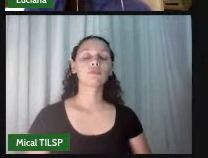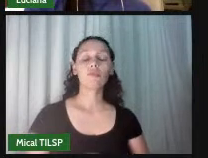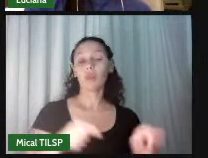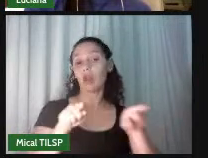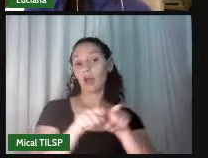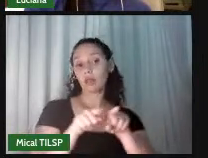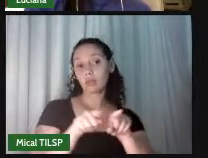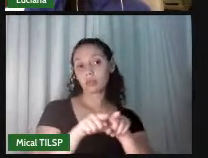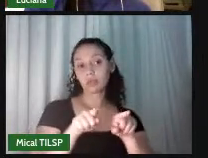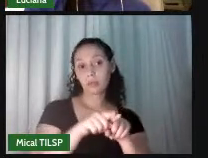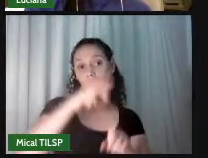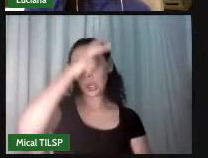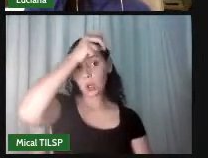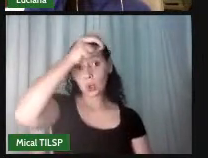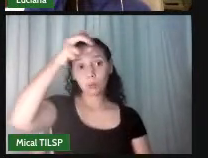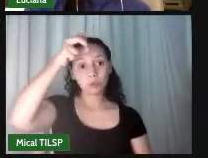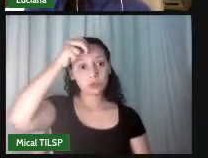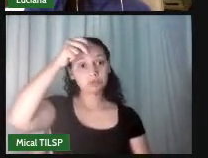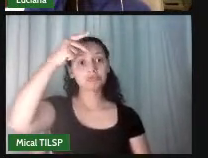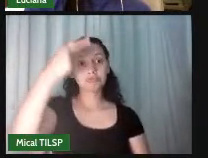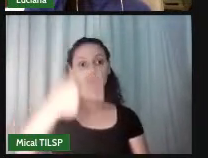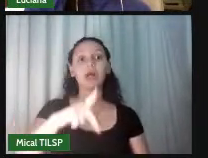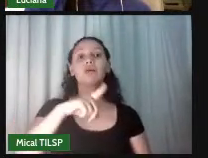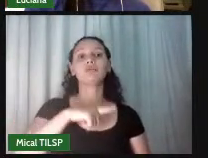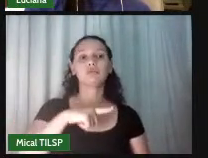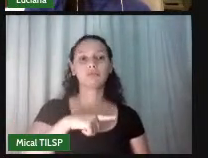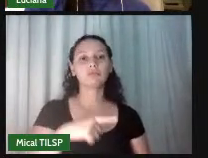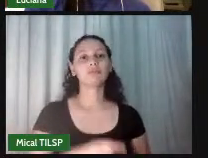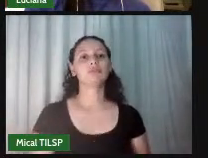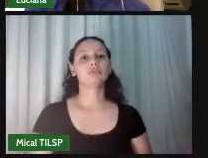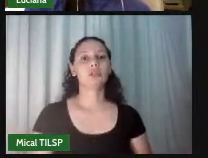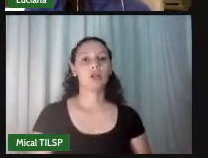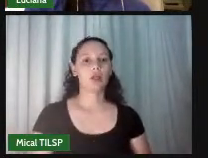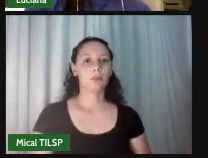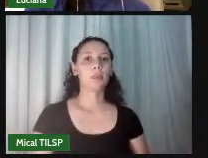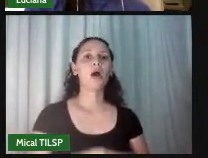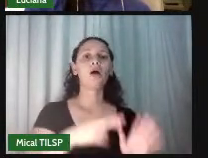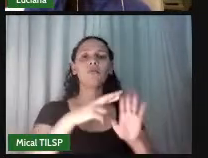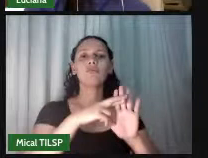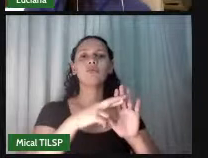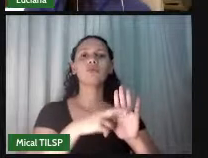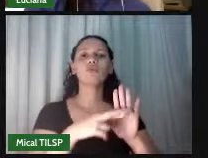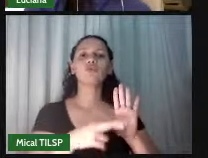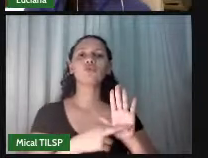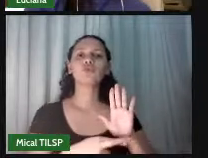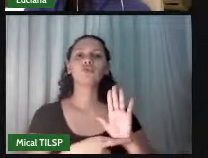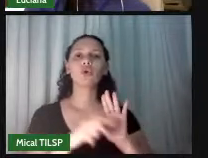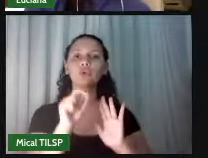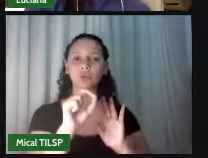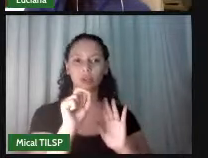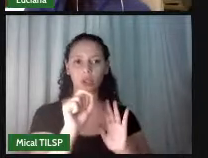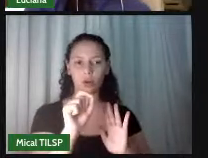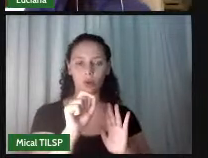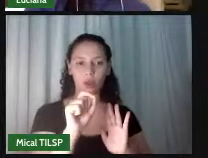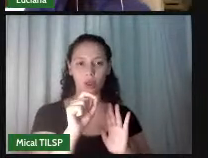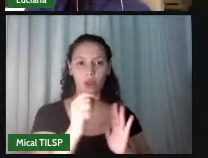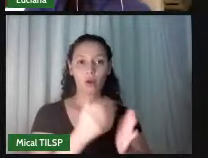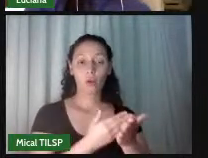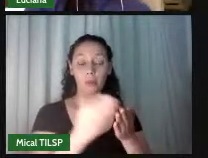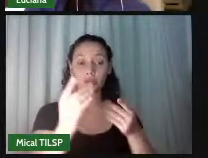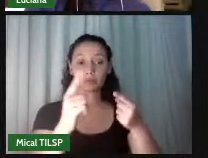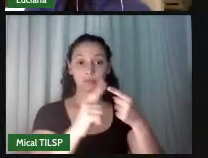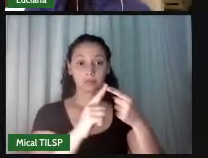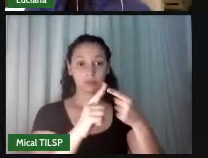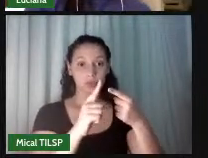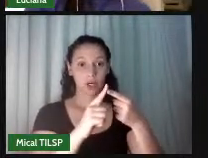municipal, ok? Então, quais são essas formalidades? Óbvio, começa ali pela apresentação do atestado, tá?